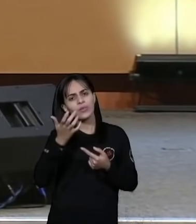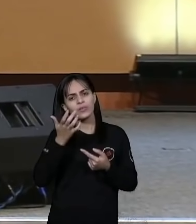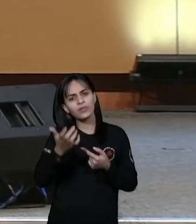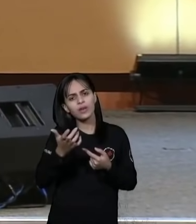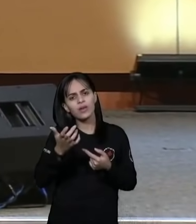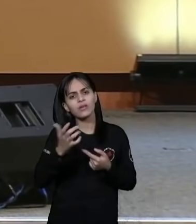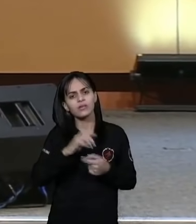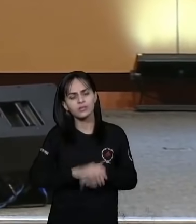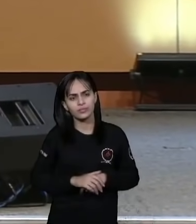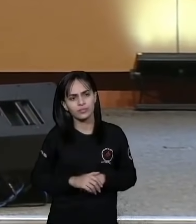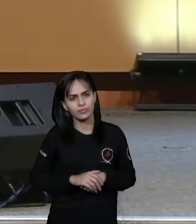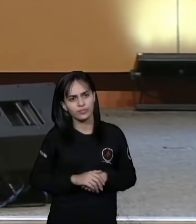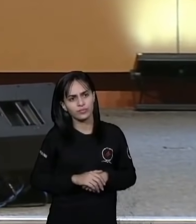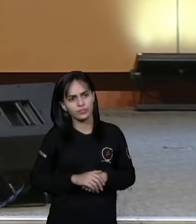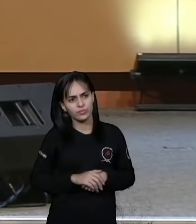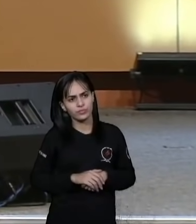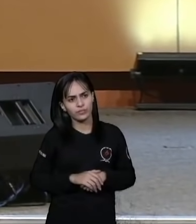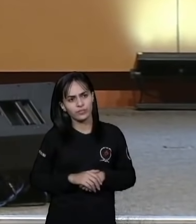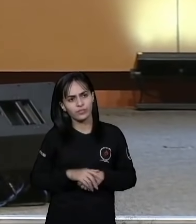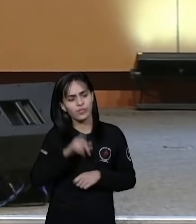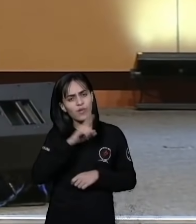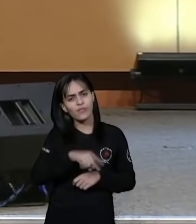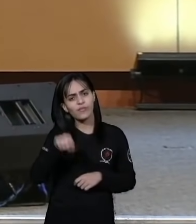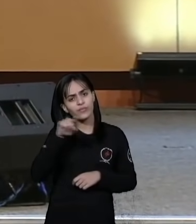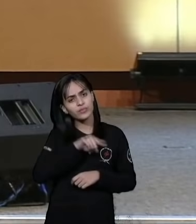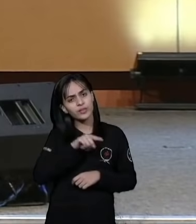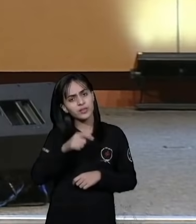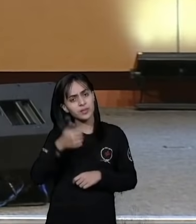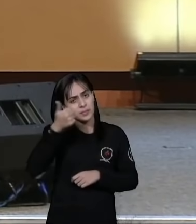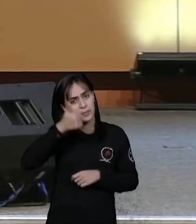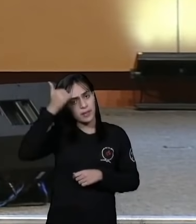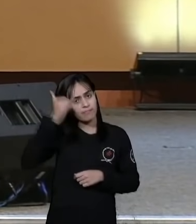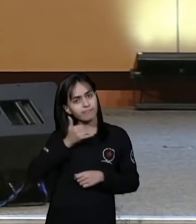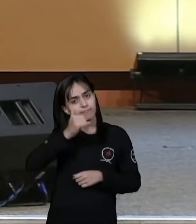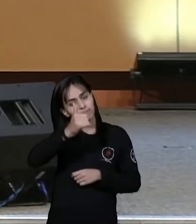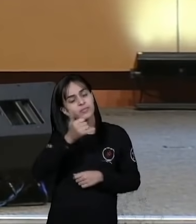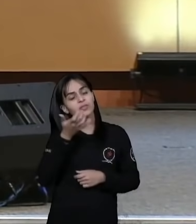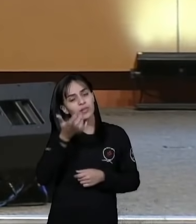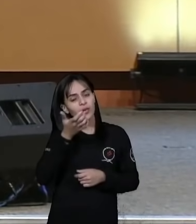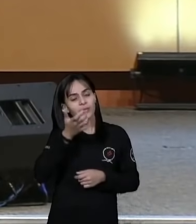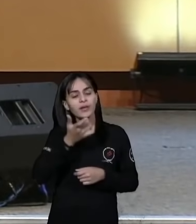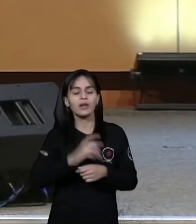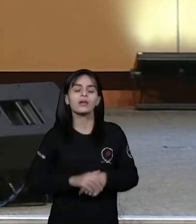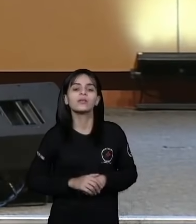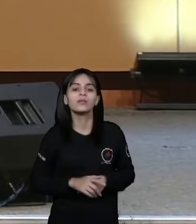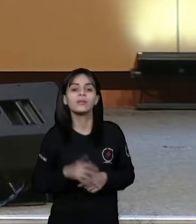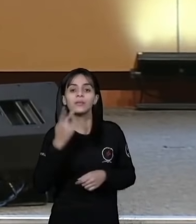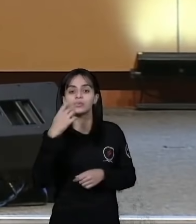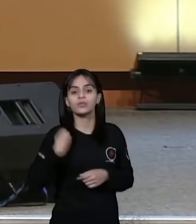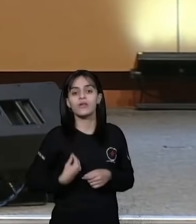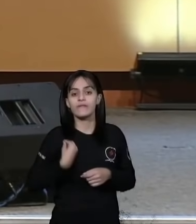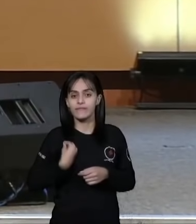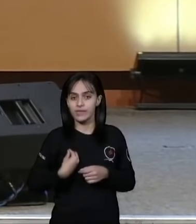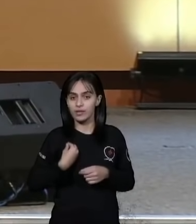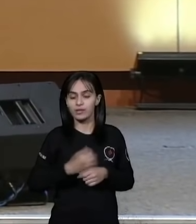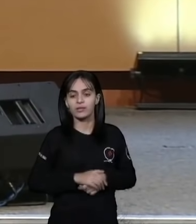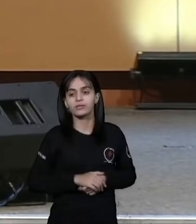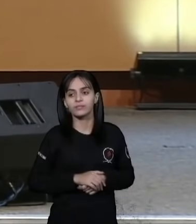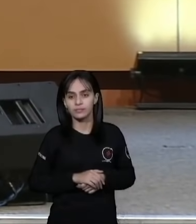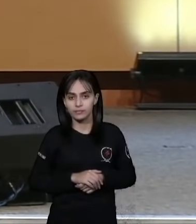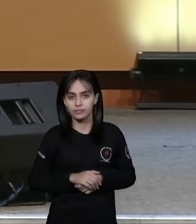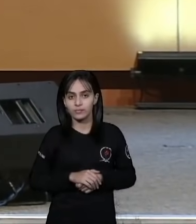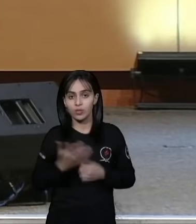é lançar aqui uma primeira palavra profética que eu quero Lançar aqui para sua vida meu irmão